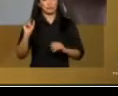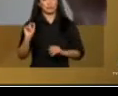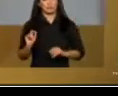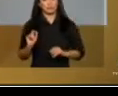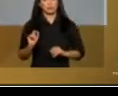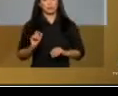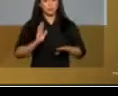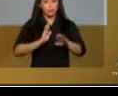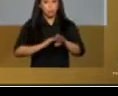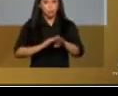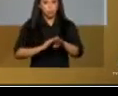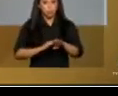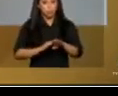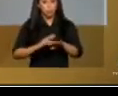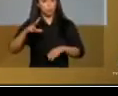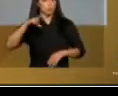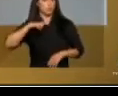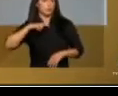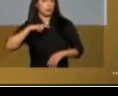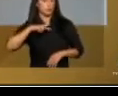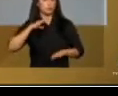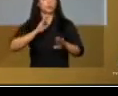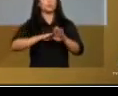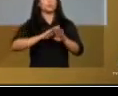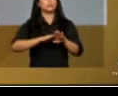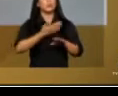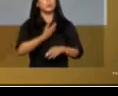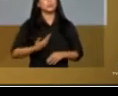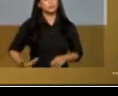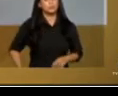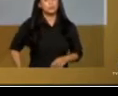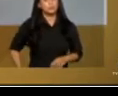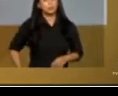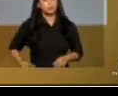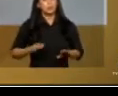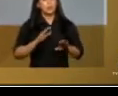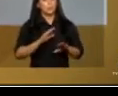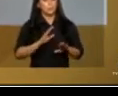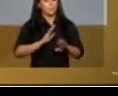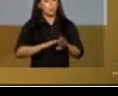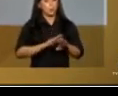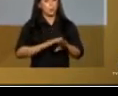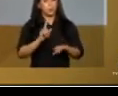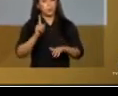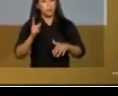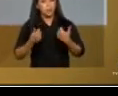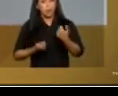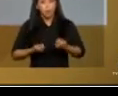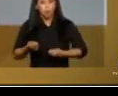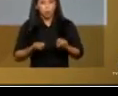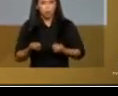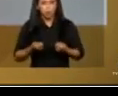o monopólio privado e o monopólio público. O monopólio privado não controlado é